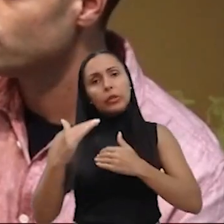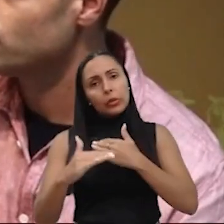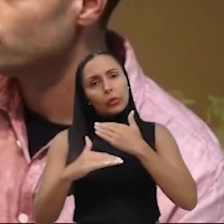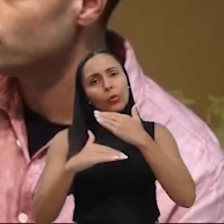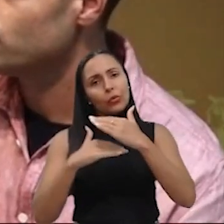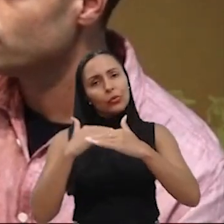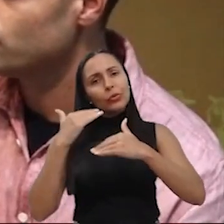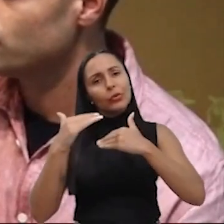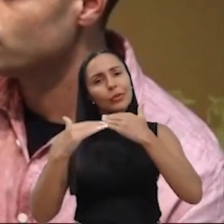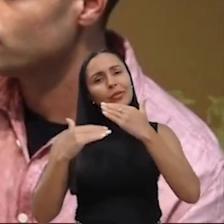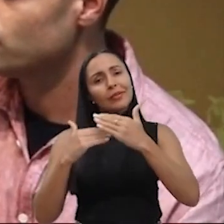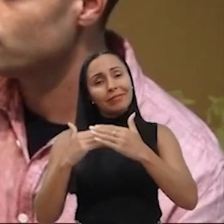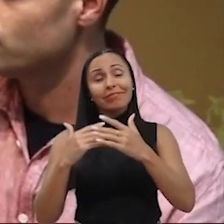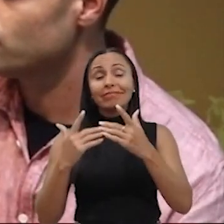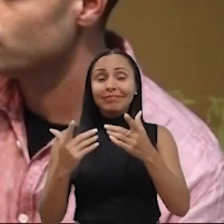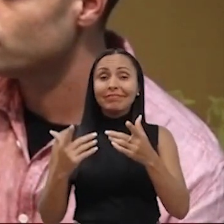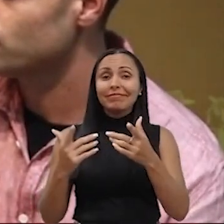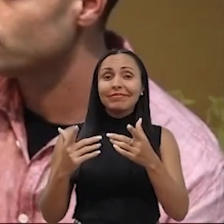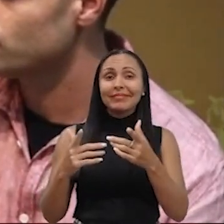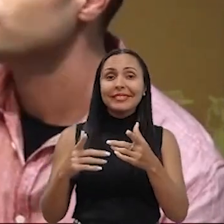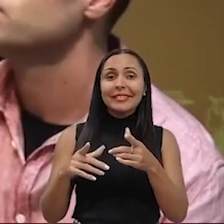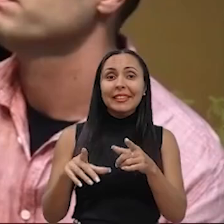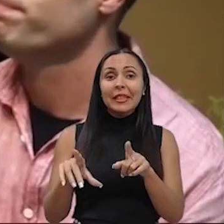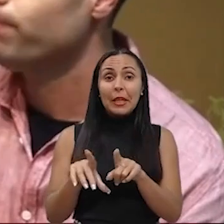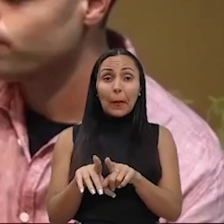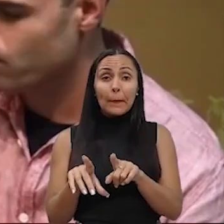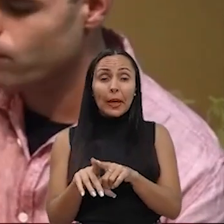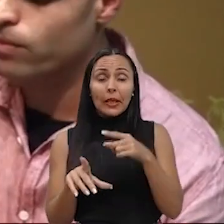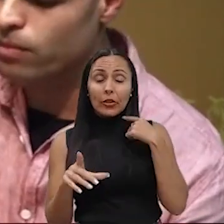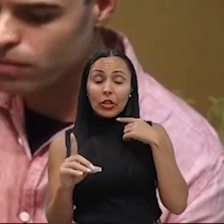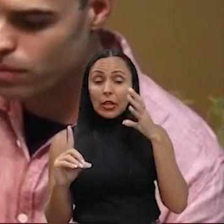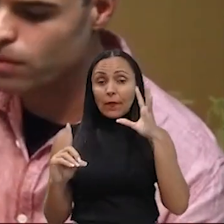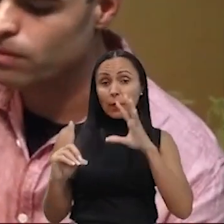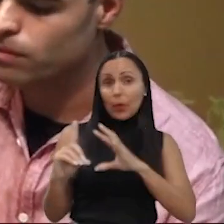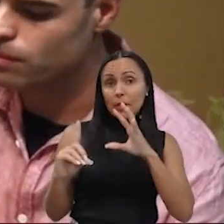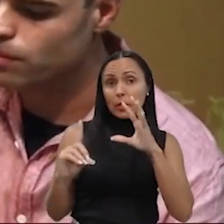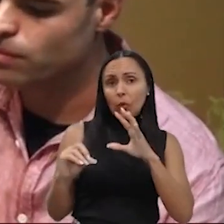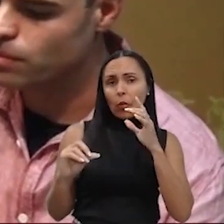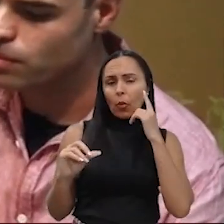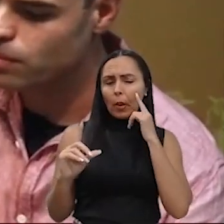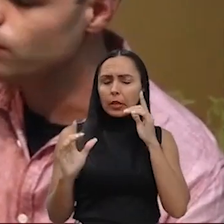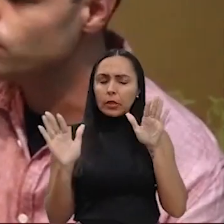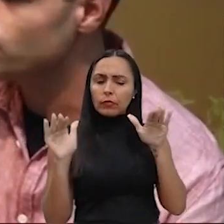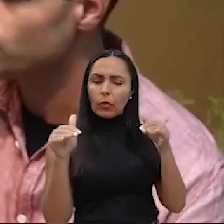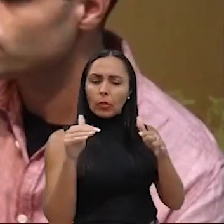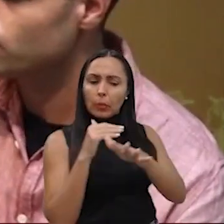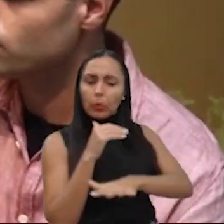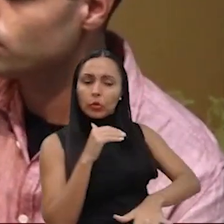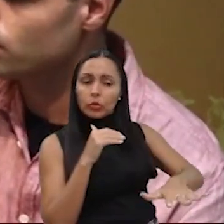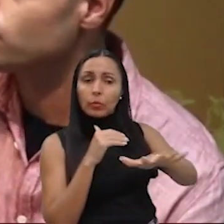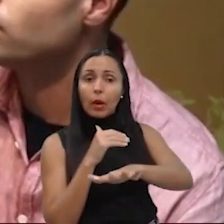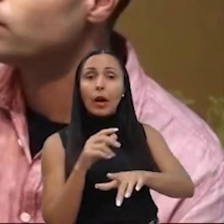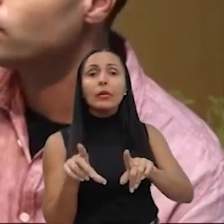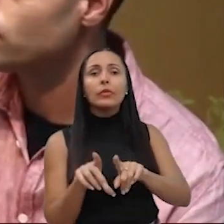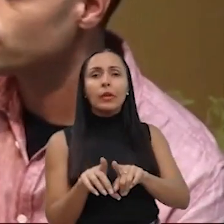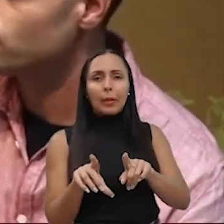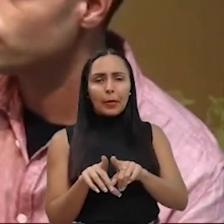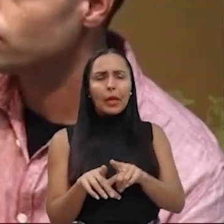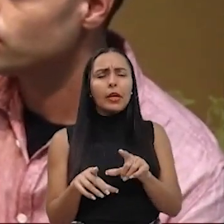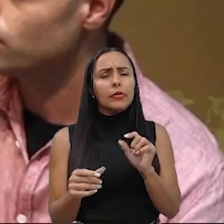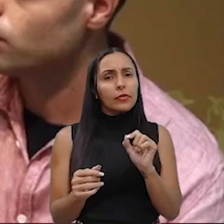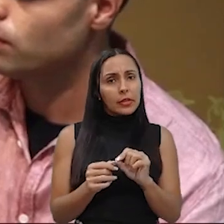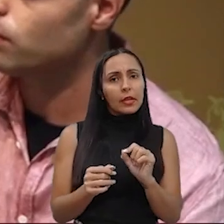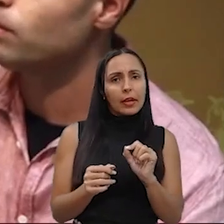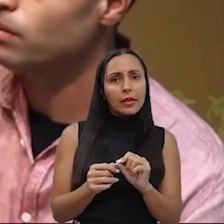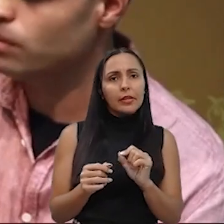gente, inclusive, influenciou para que outros espaços também pudessem fazer a mesma coisa, e fazer